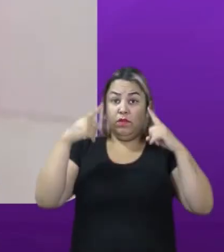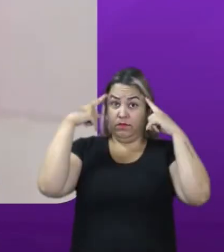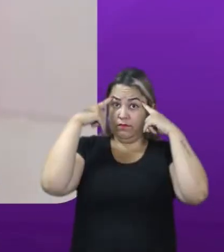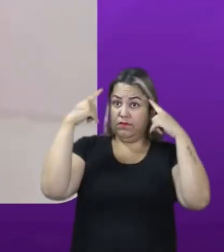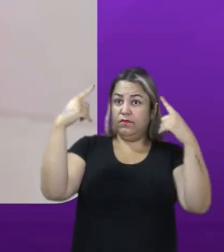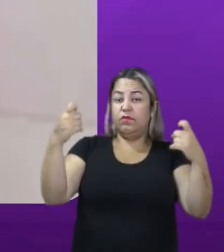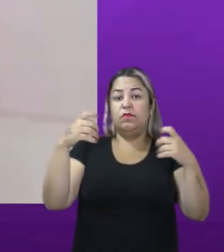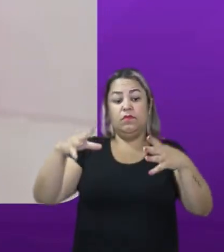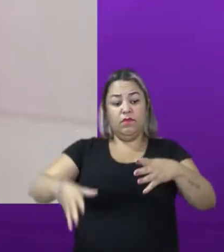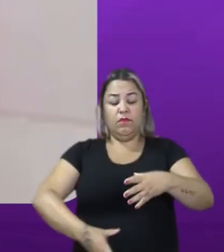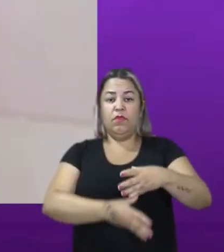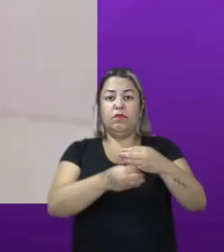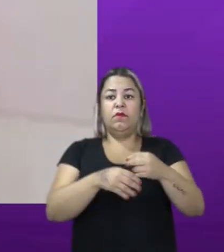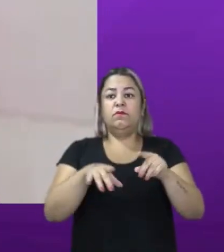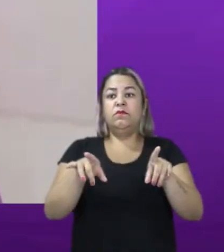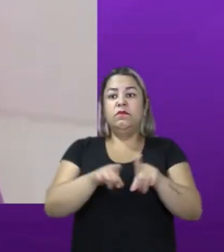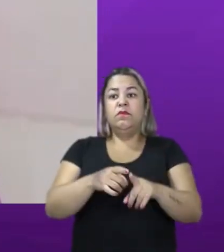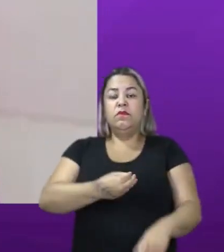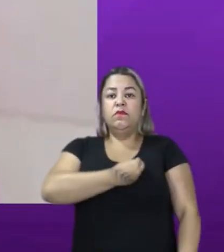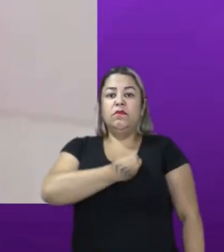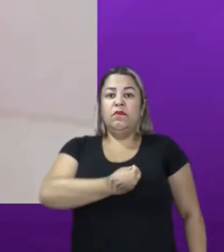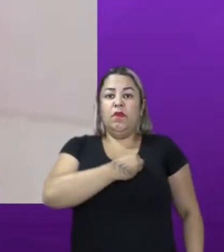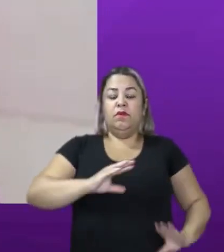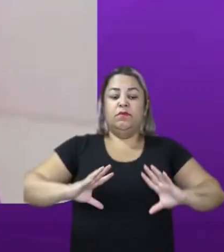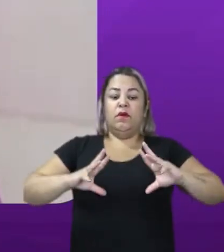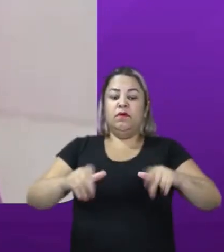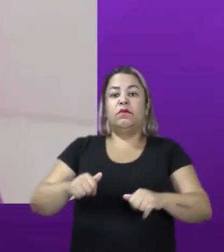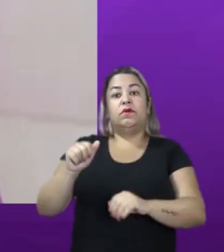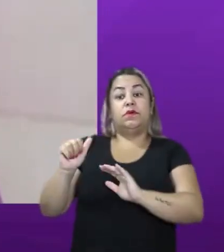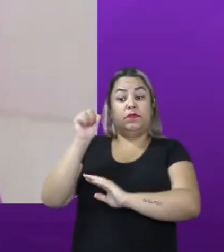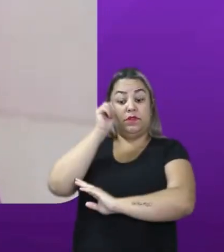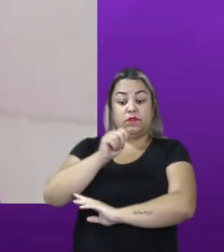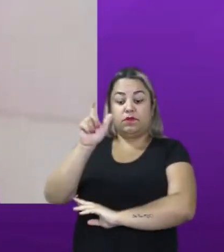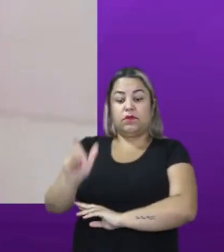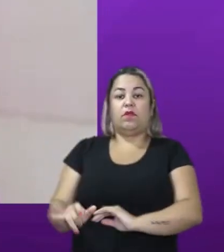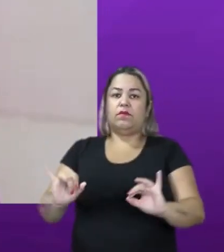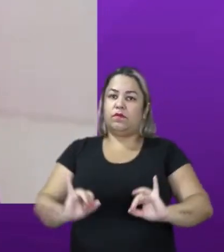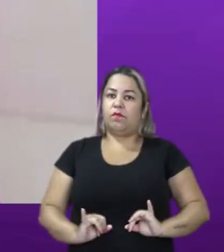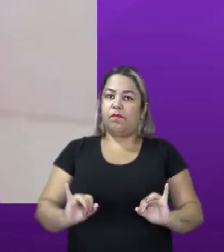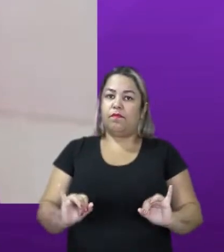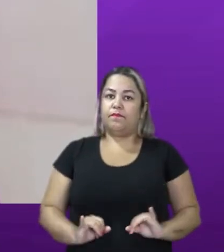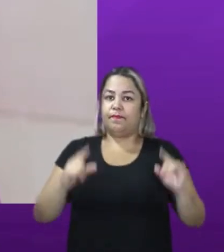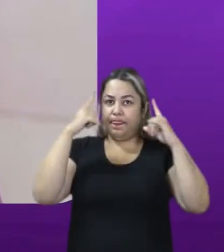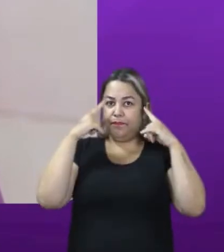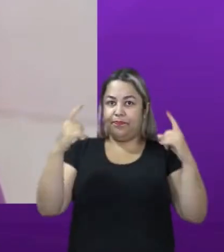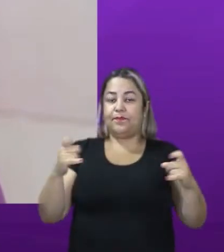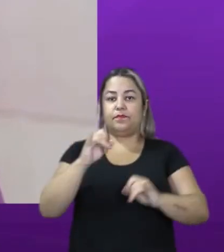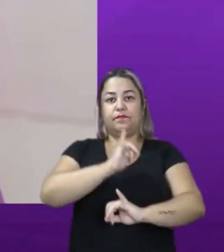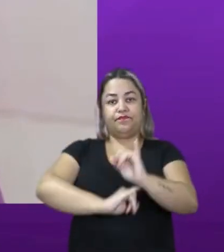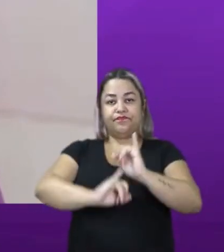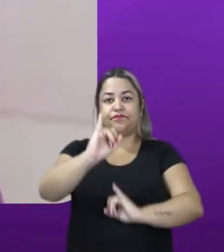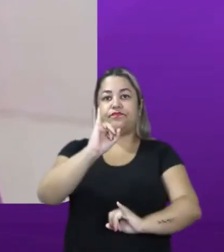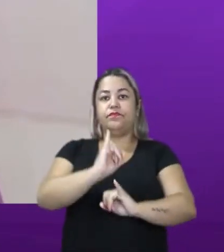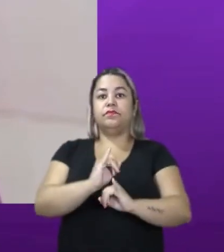vai trazer muitas consequências na vida de todas essas mulheres que sofrem esse tipo de violência na internet.